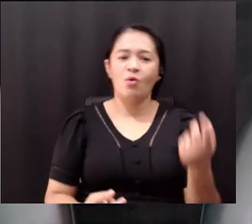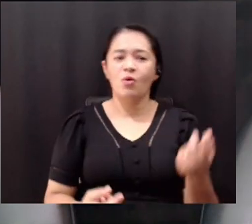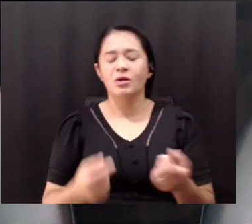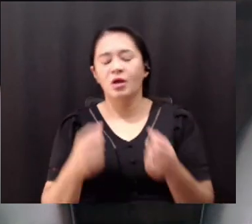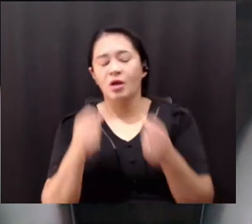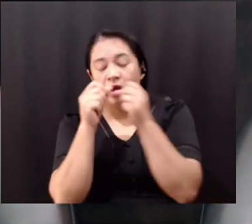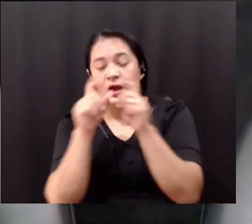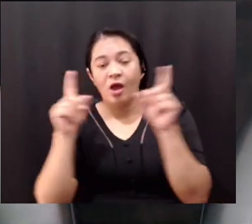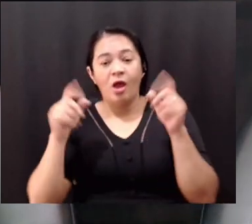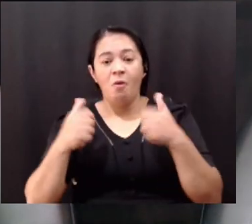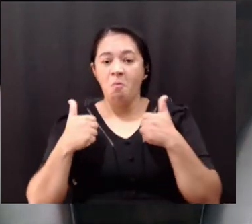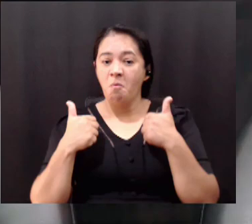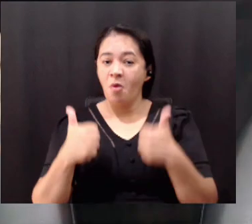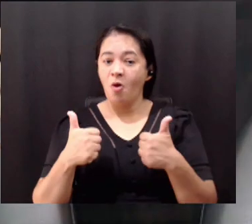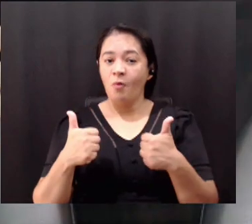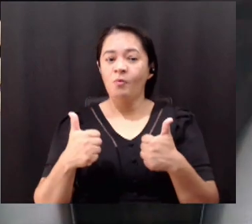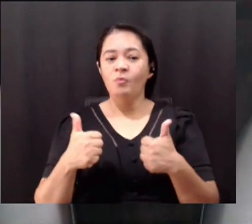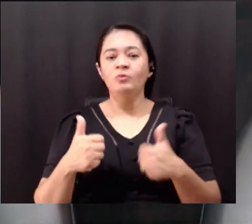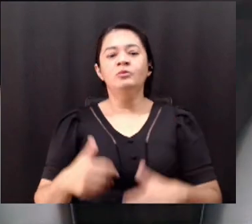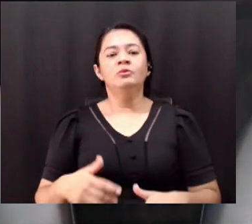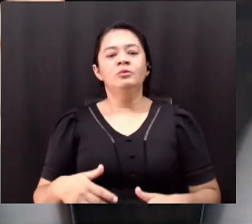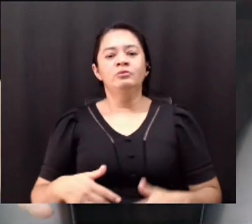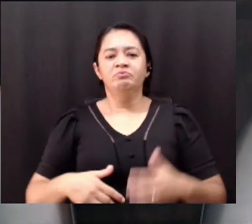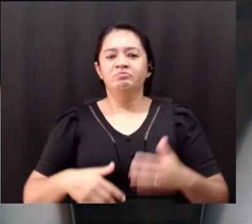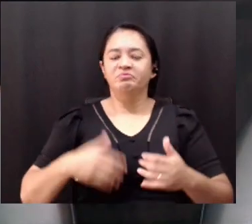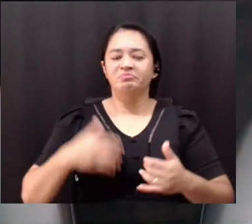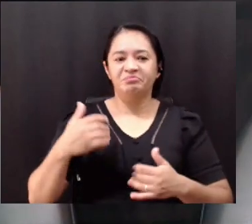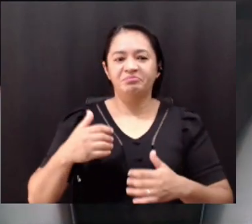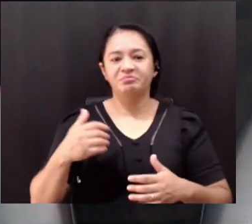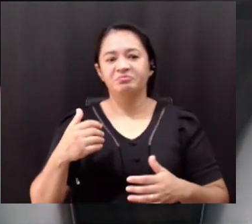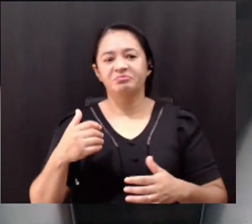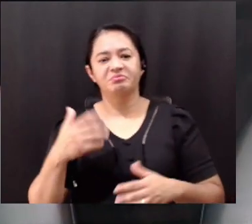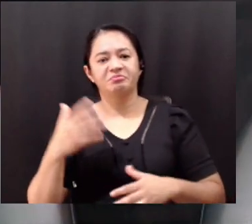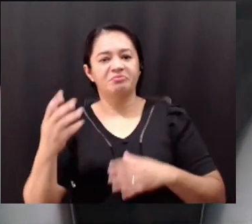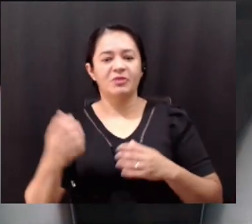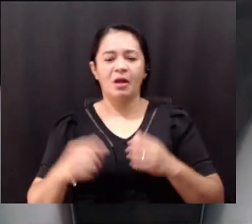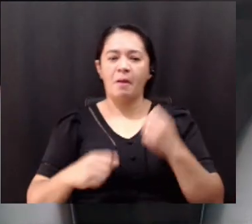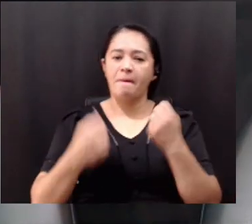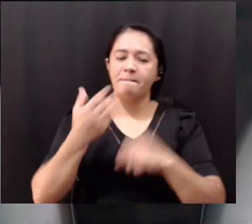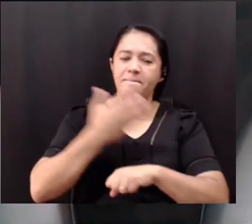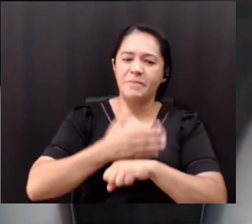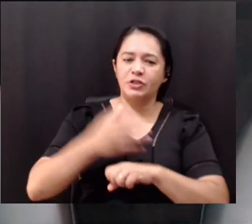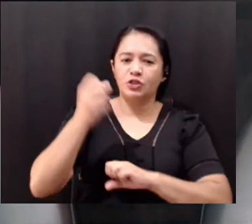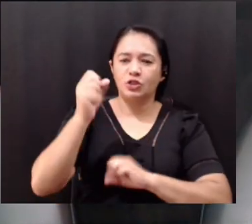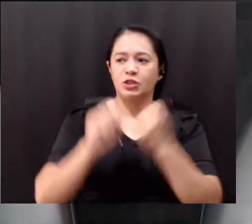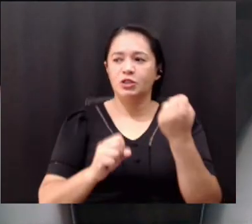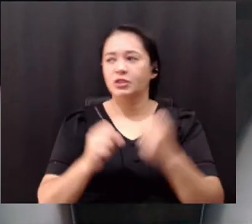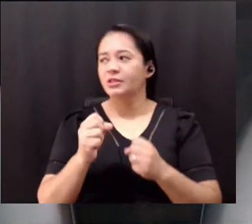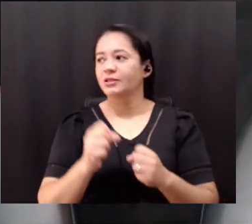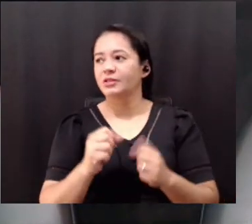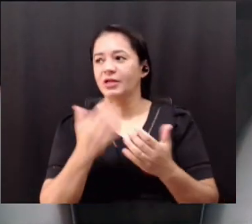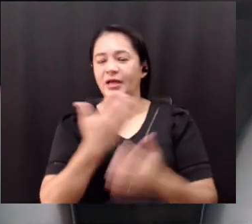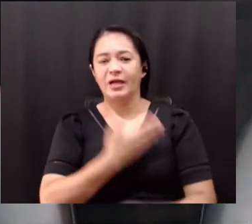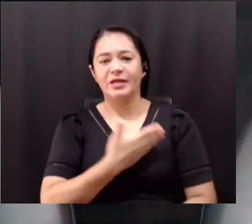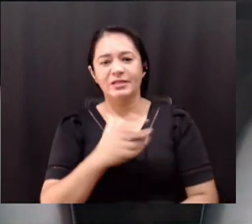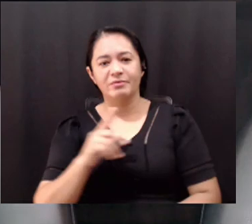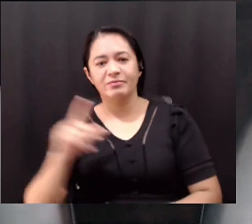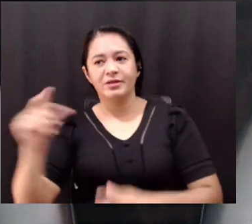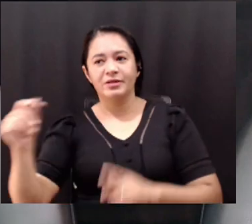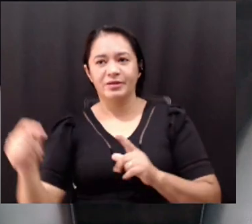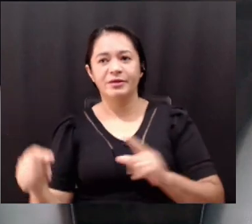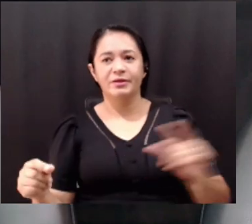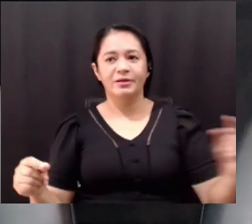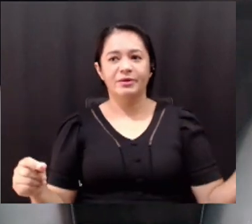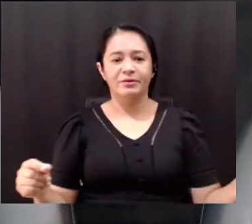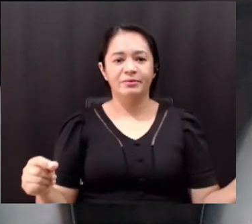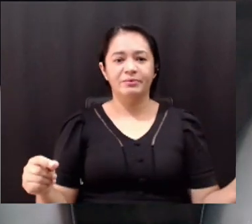o fim de semana, para jogar alguma coisa, um futebol, para sair com as amigas. Quando é um cansaço de